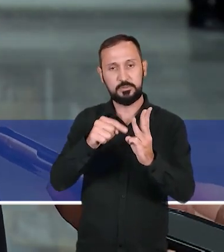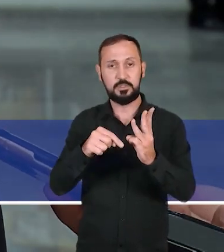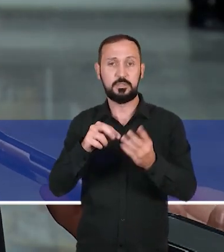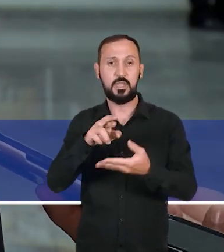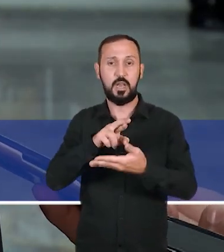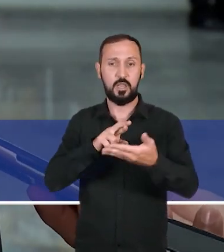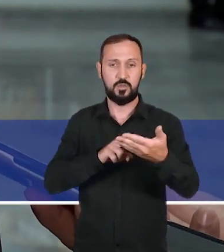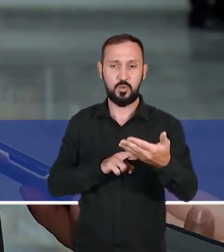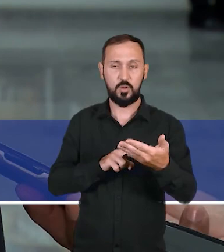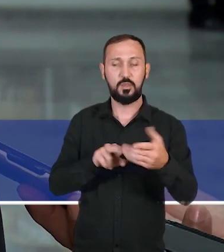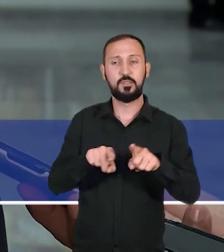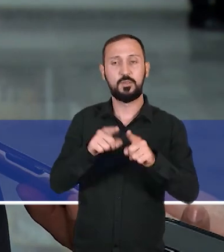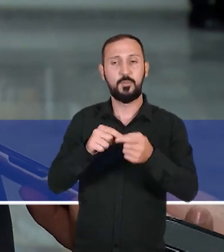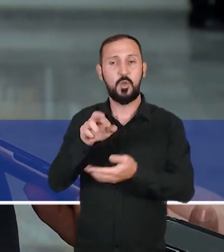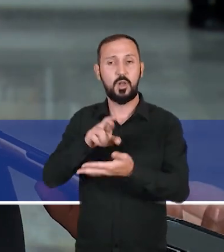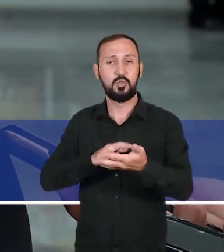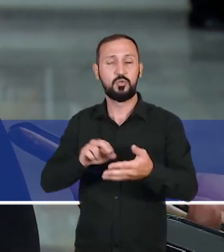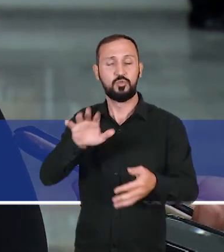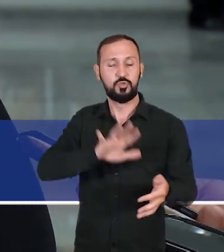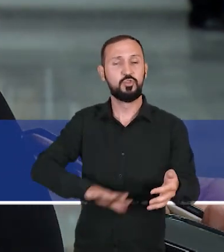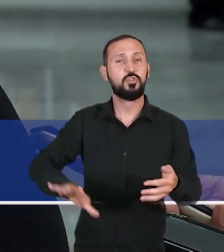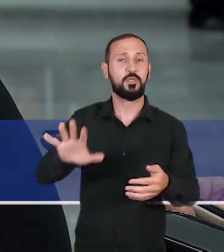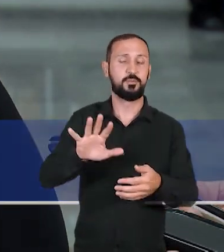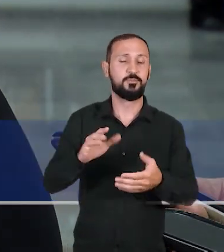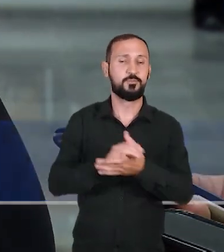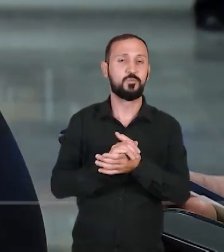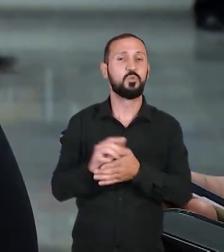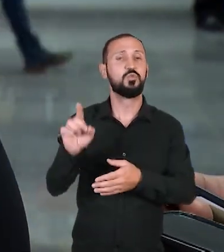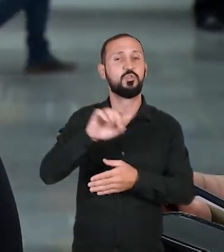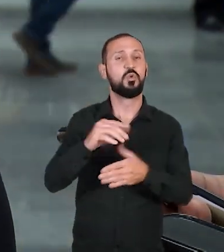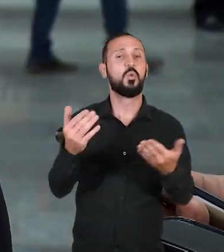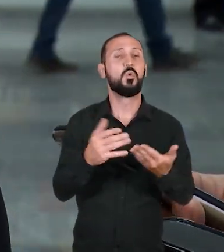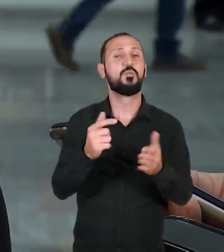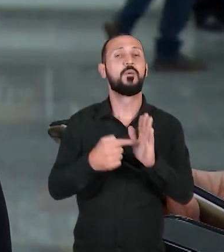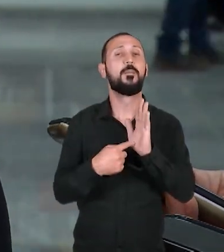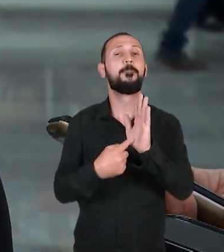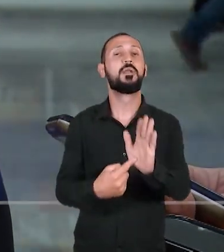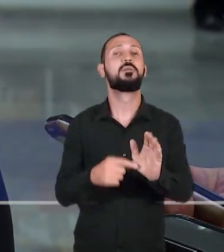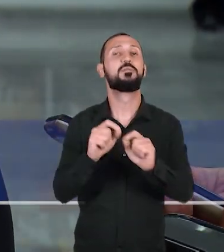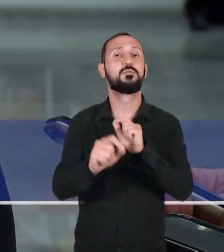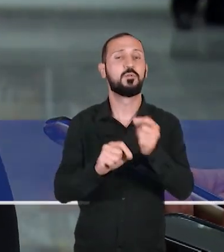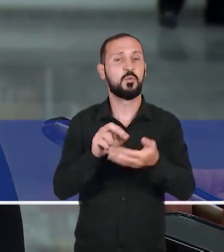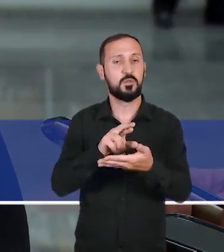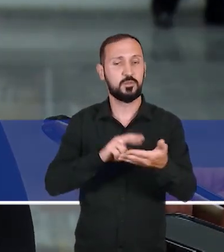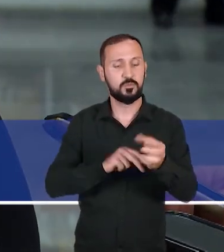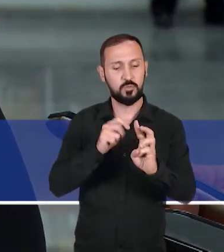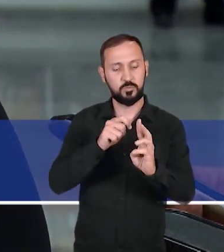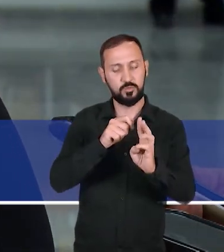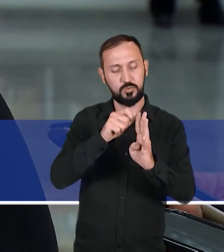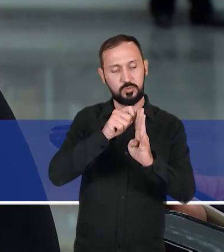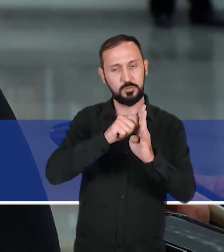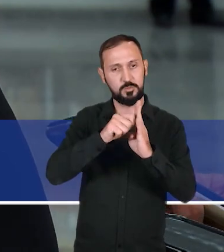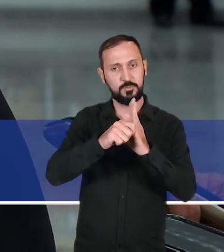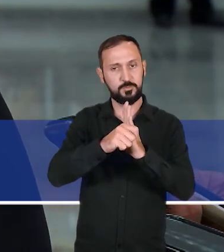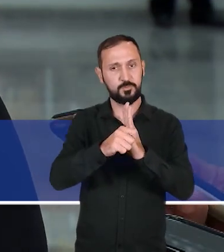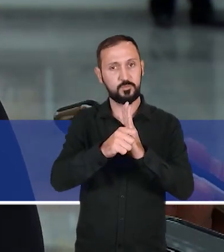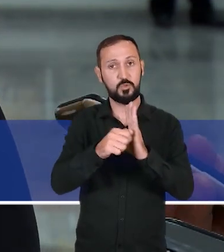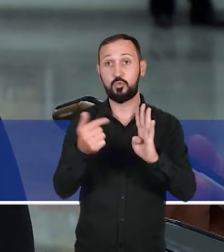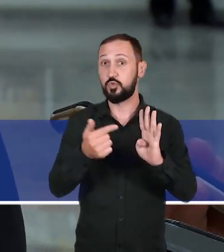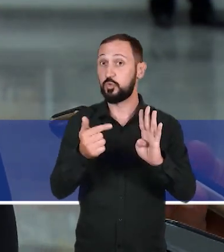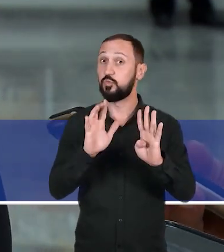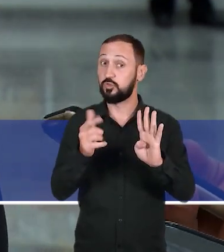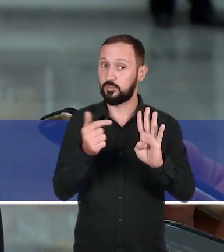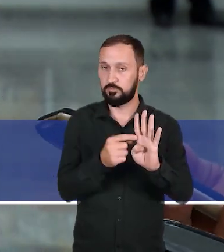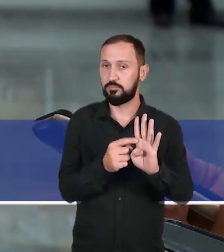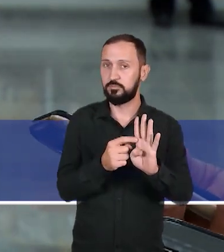relatórios quadrimestrais e mais o relatório anual de gestão. Na data de hoje, nós vamos apresentar o relatório quadrimestral, o nosso segundo